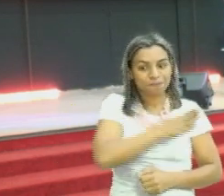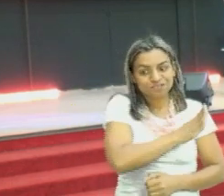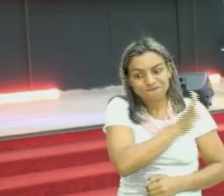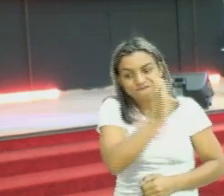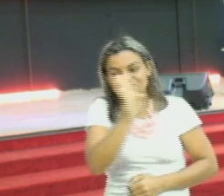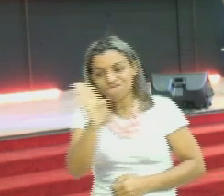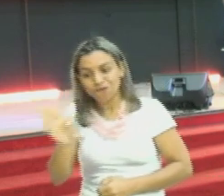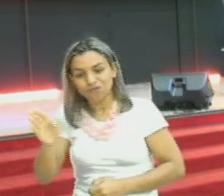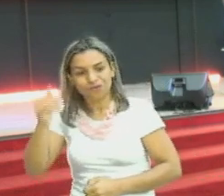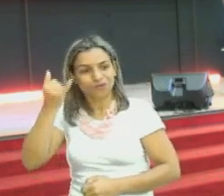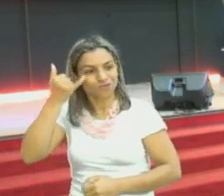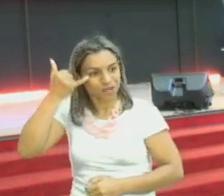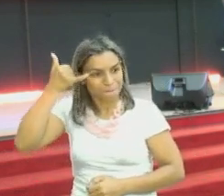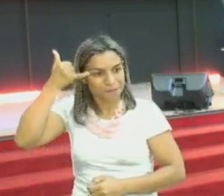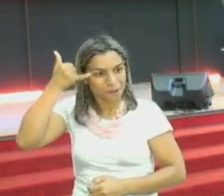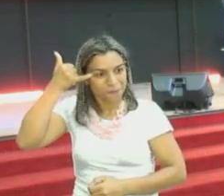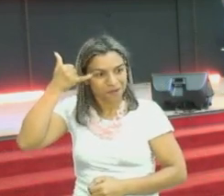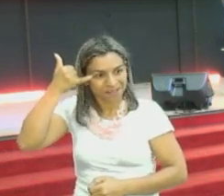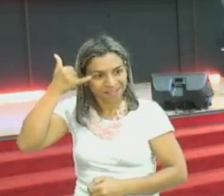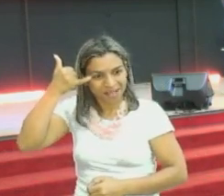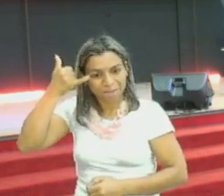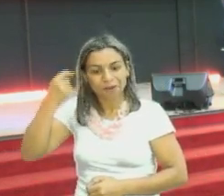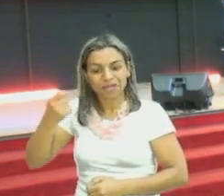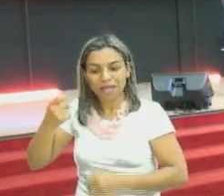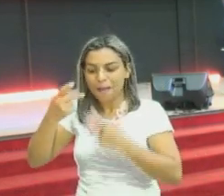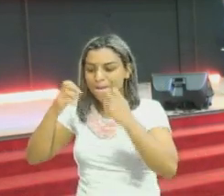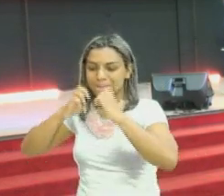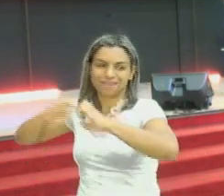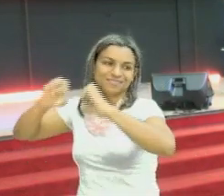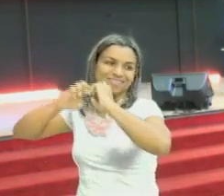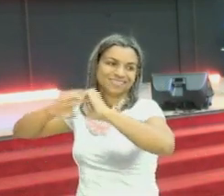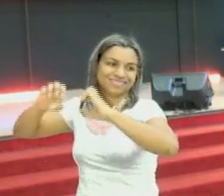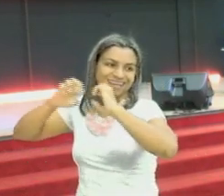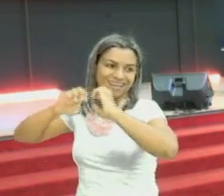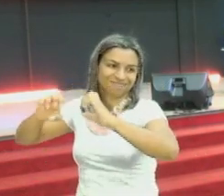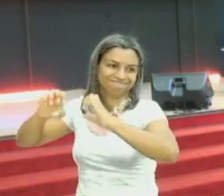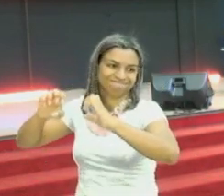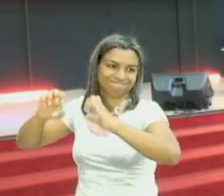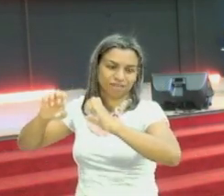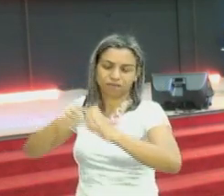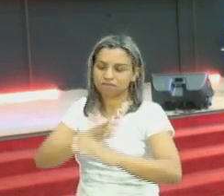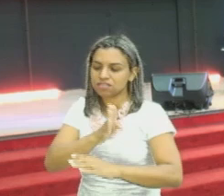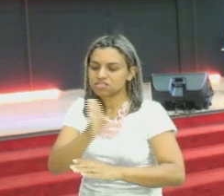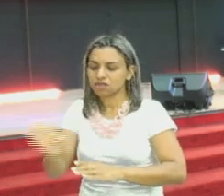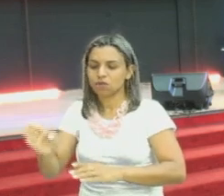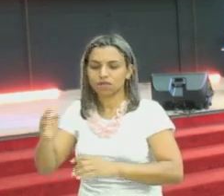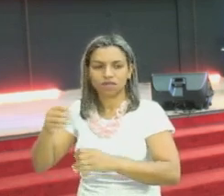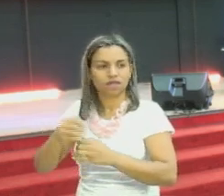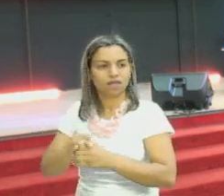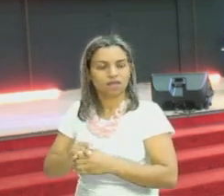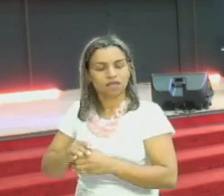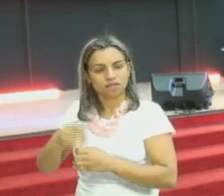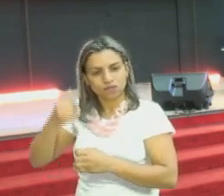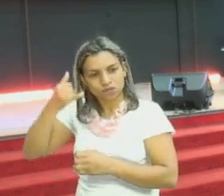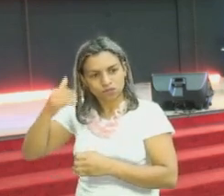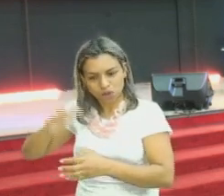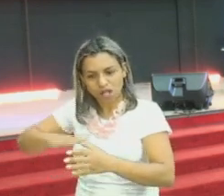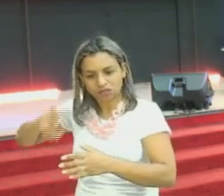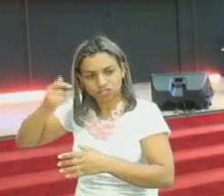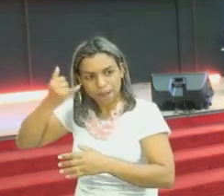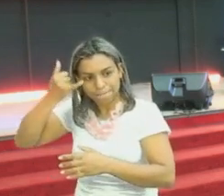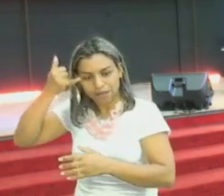Japão para pregar o Evangelho. No seu retorno ao Japão, ele fez